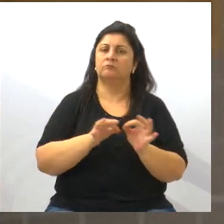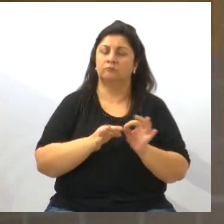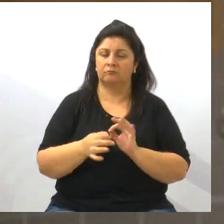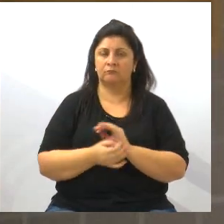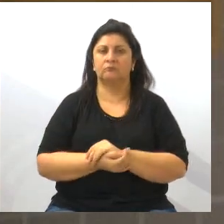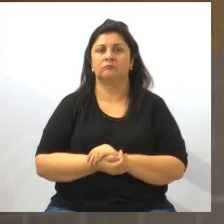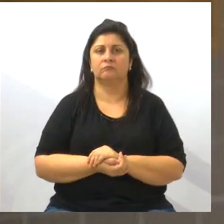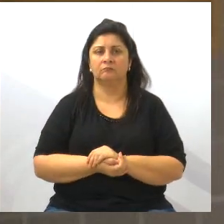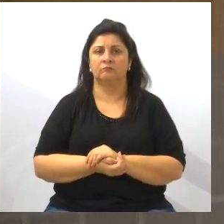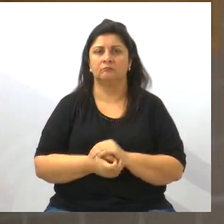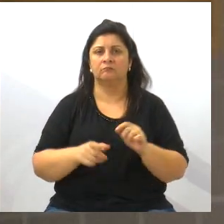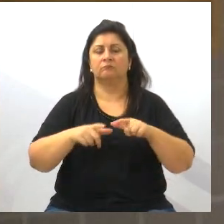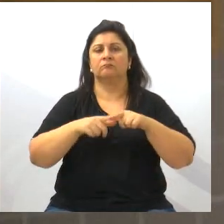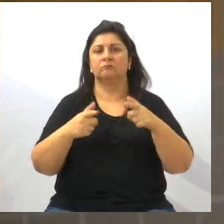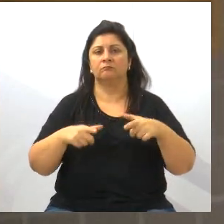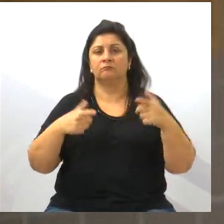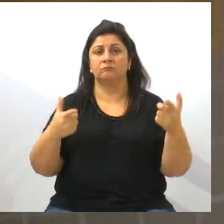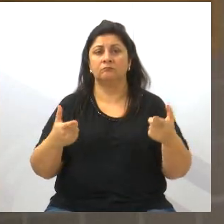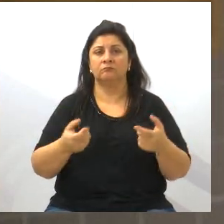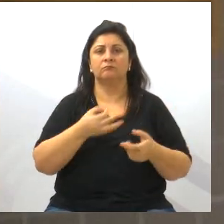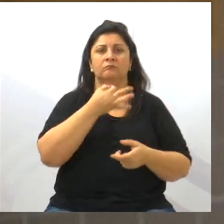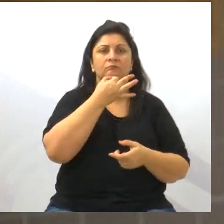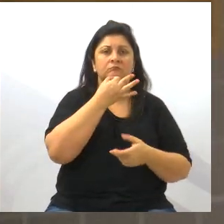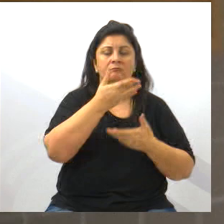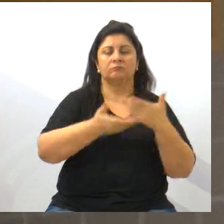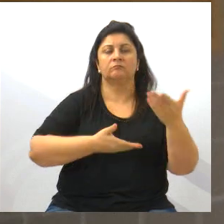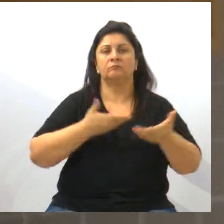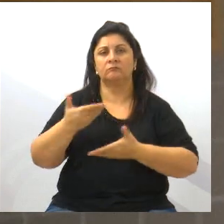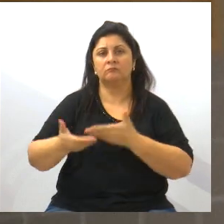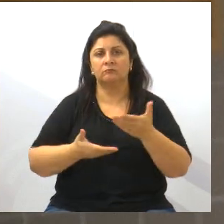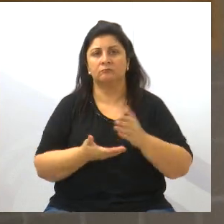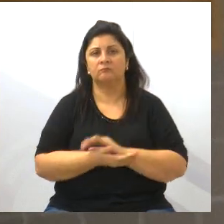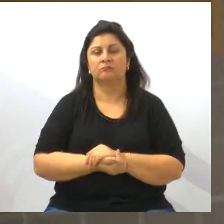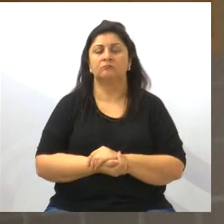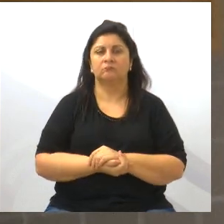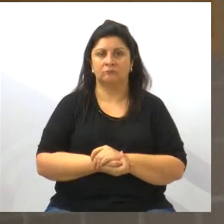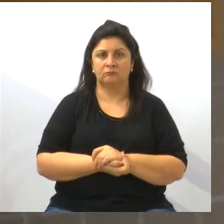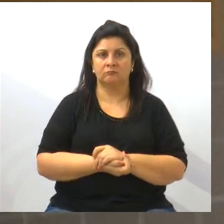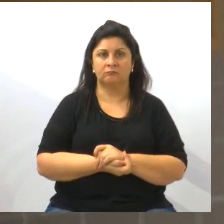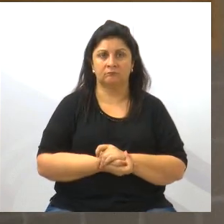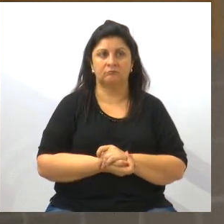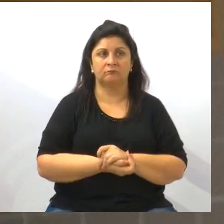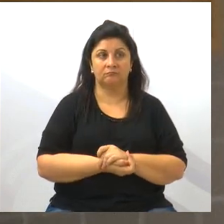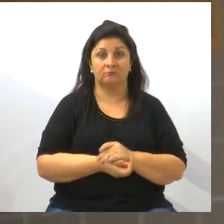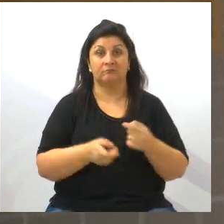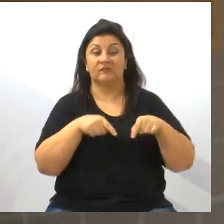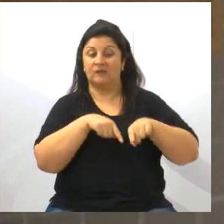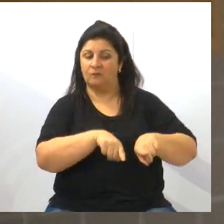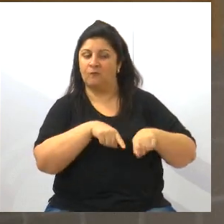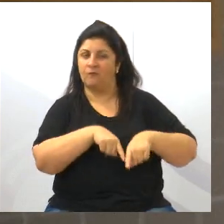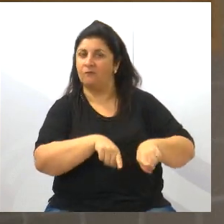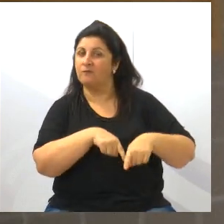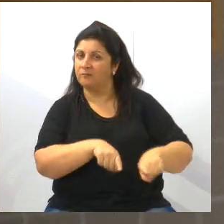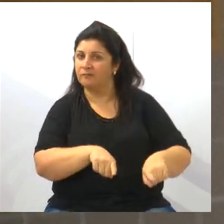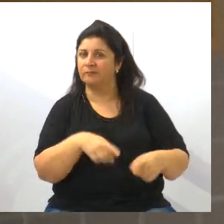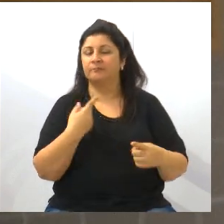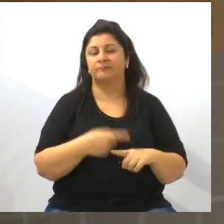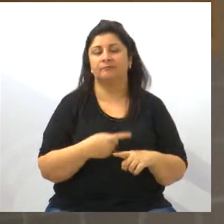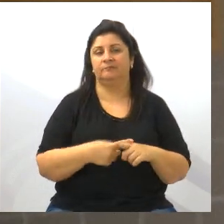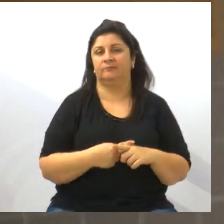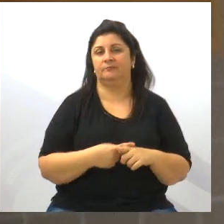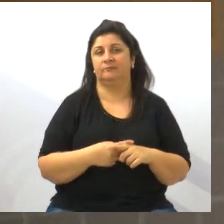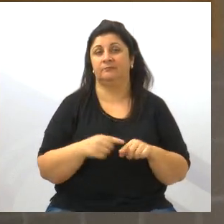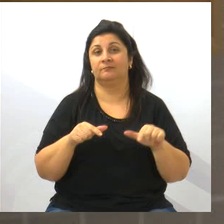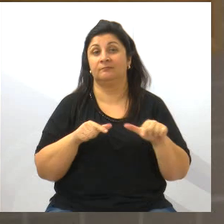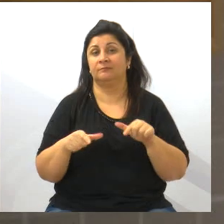inicial, que vai aumentar, vai dar ideias, vai provocar, vai inquietar, que são são ações que